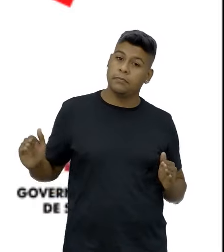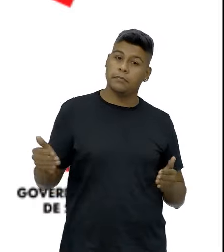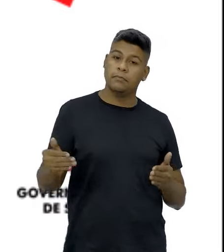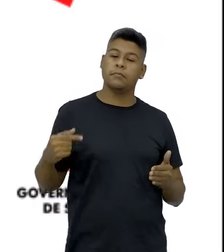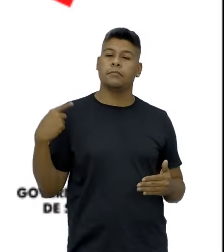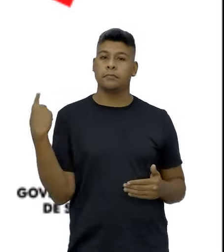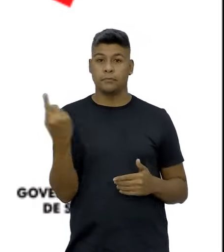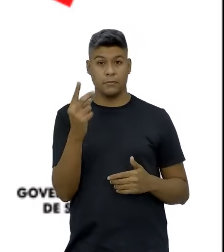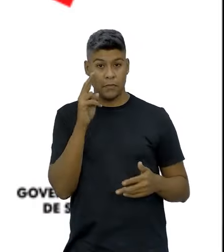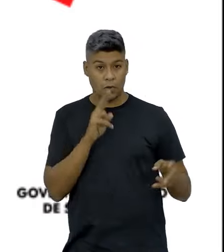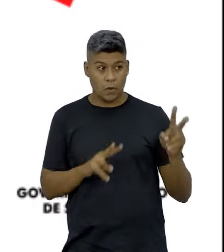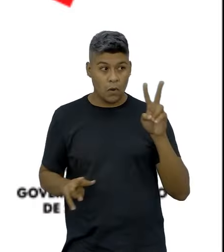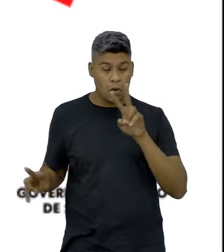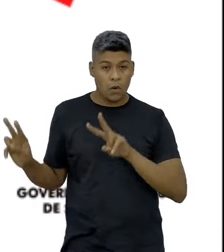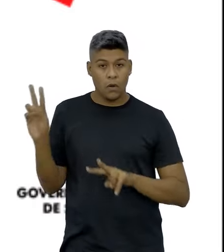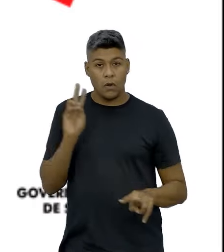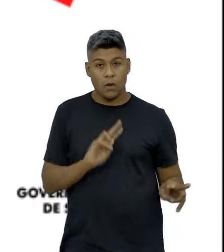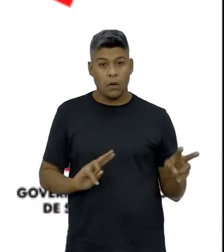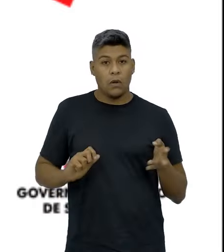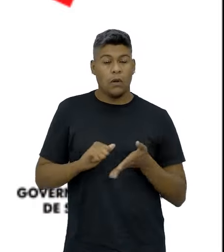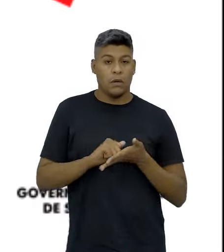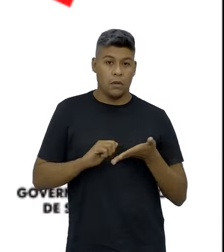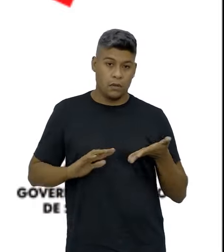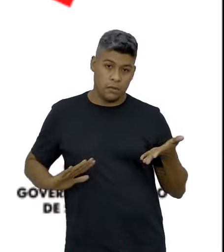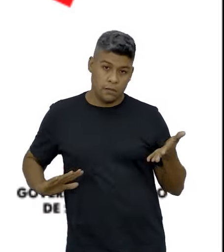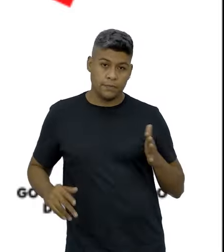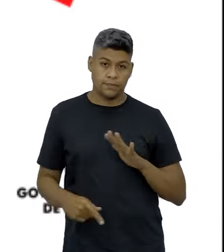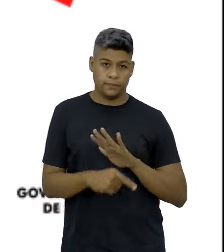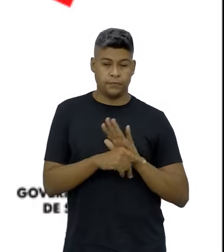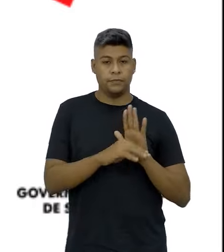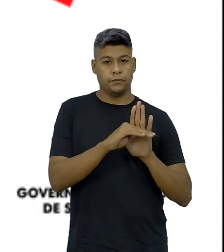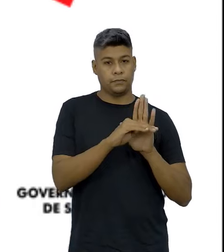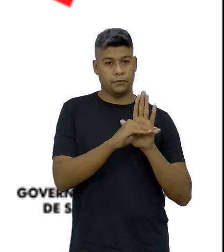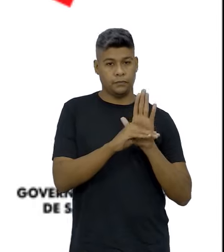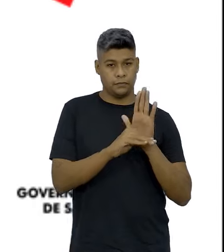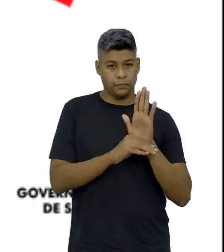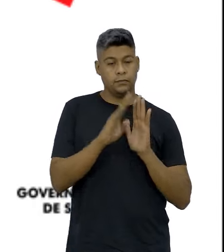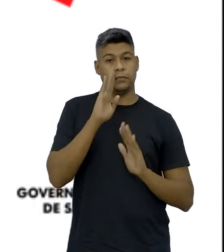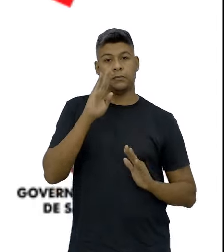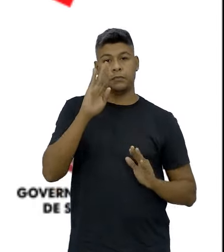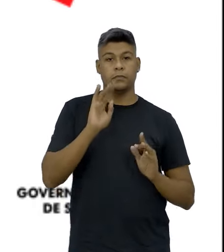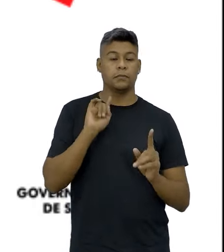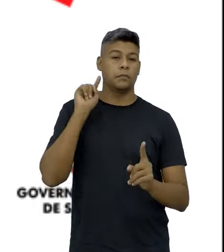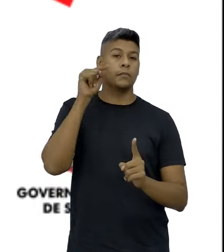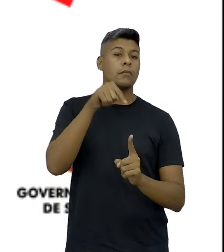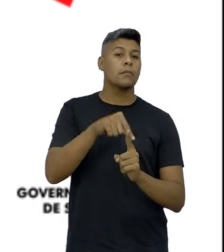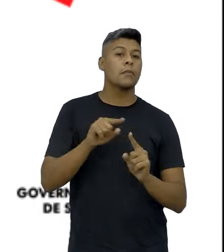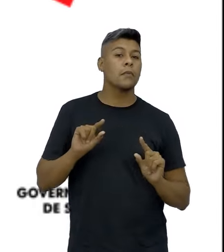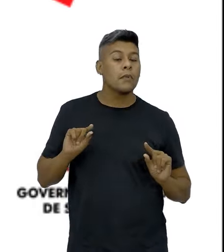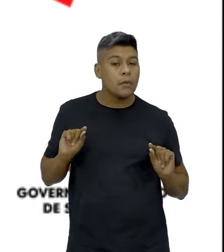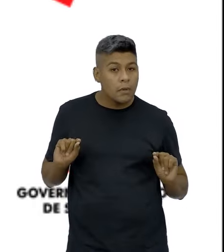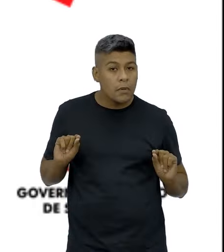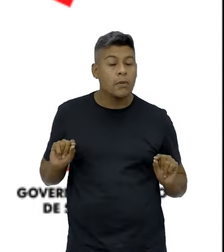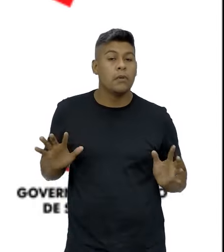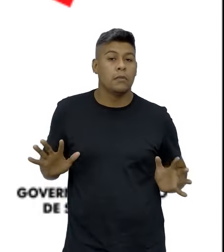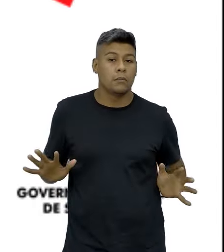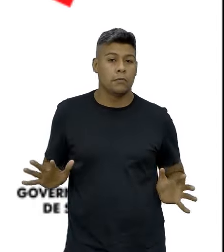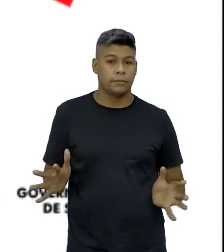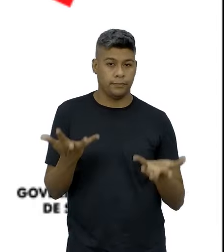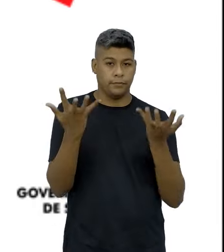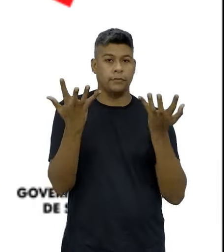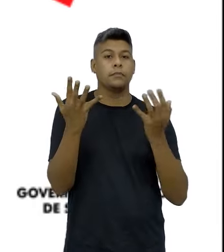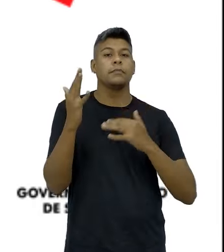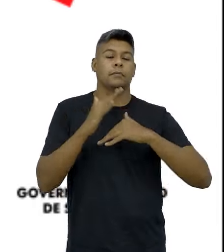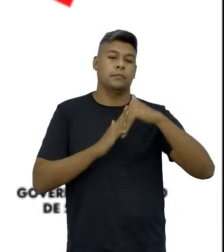a gente olhar um pouquinho para as atividades do programa e o principal objetivo é proporcionar